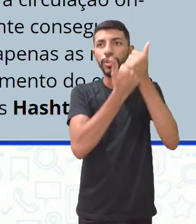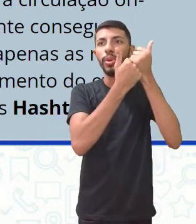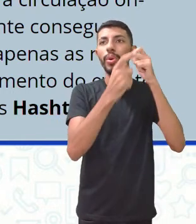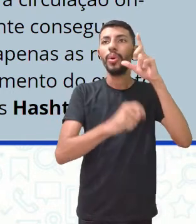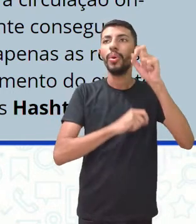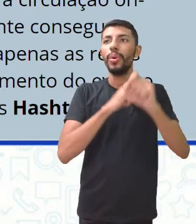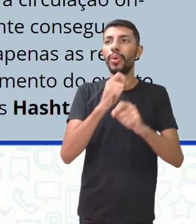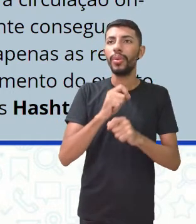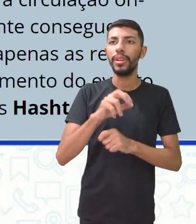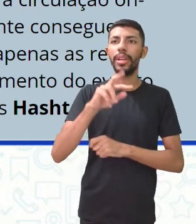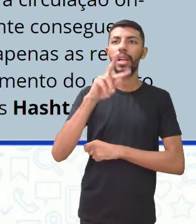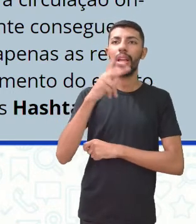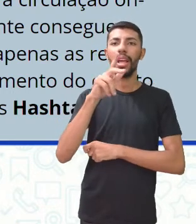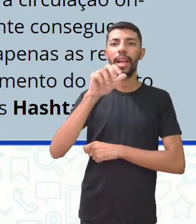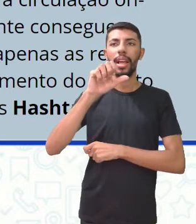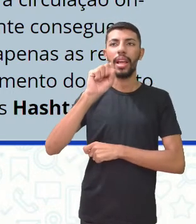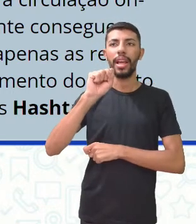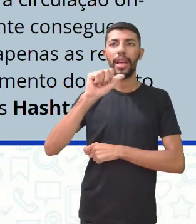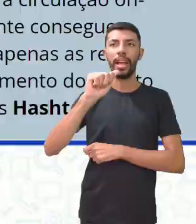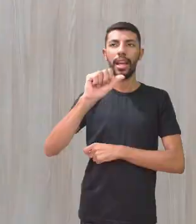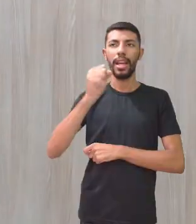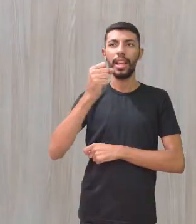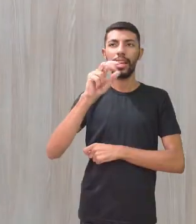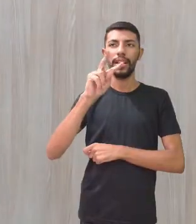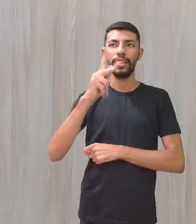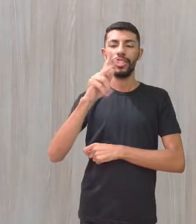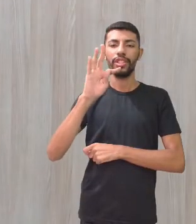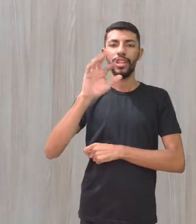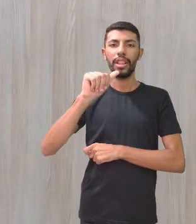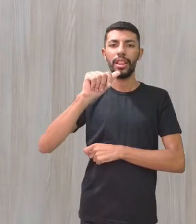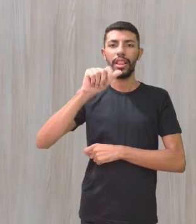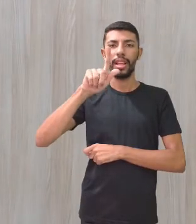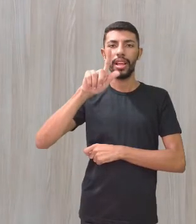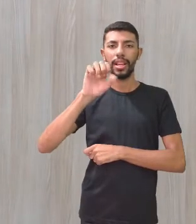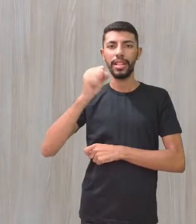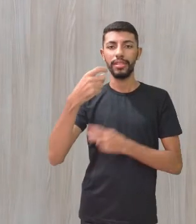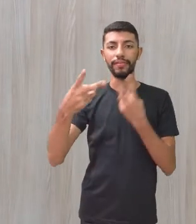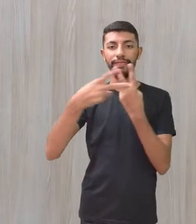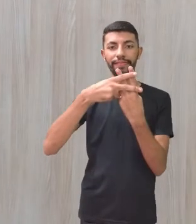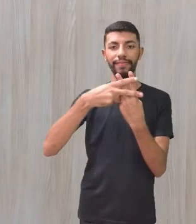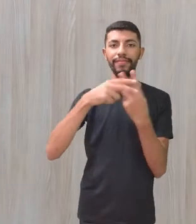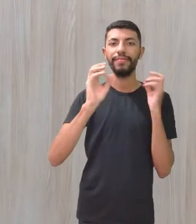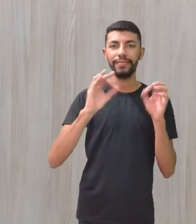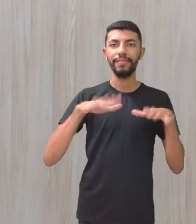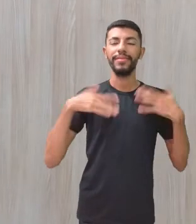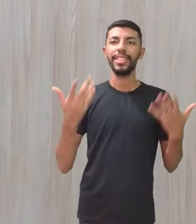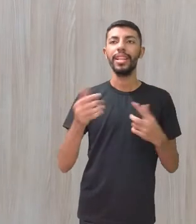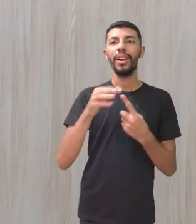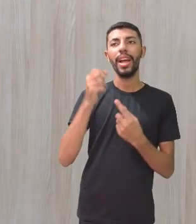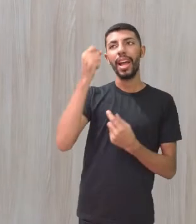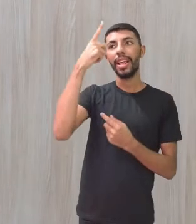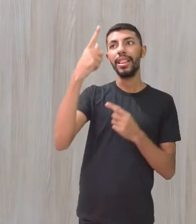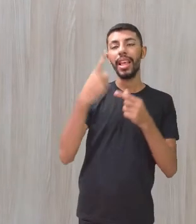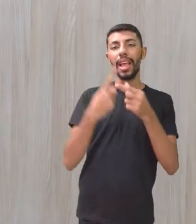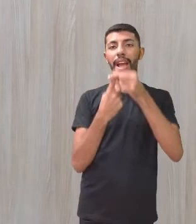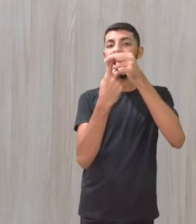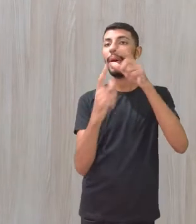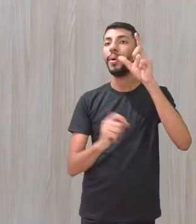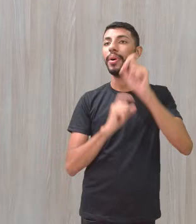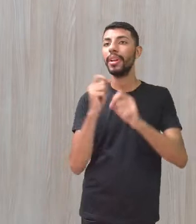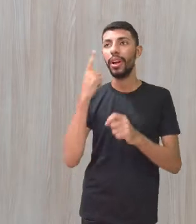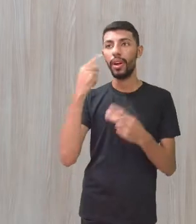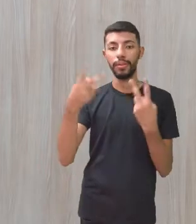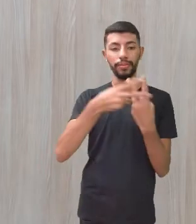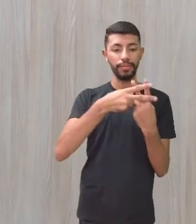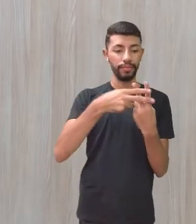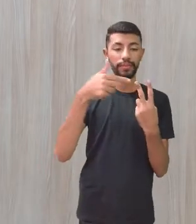bem-vindas e maravilhosas hashtags, né? Aquele joguinho da velha, e aí a gente coloca a nossa ideia principal. Aquele joguinho da velha existe